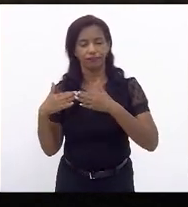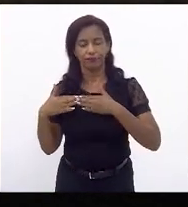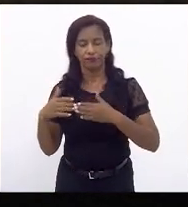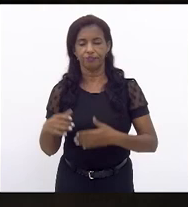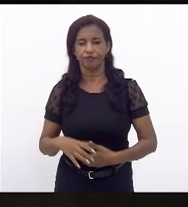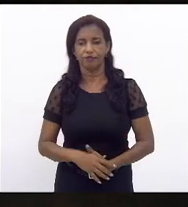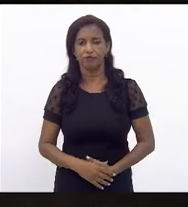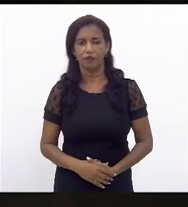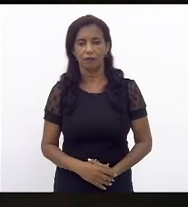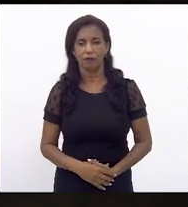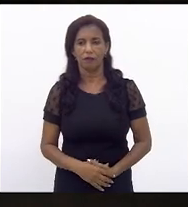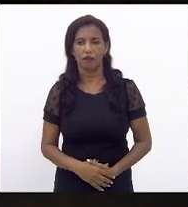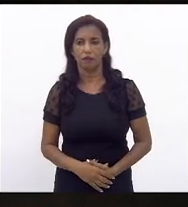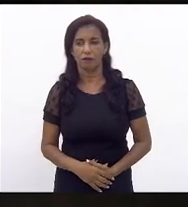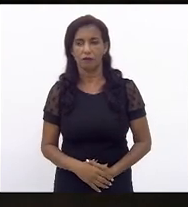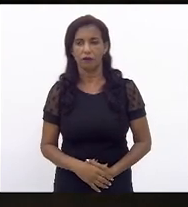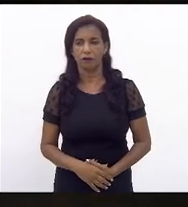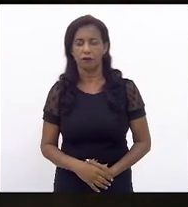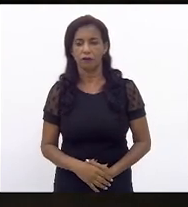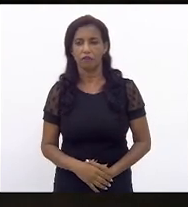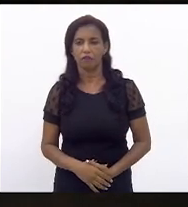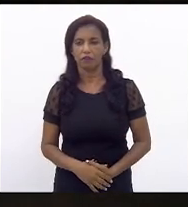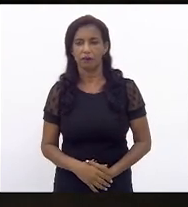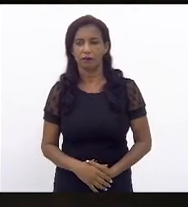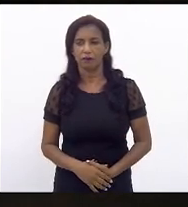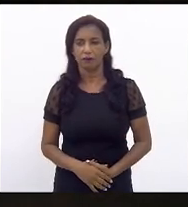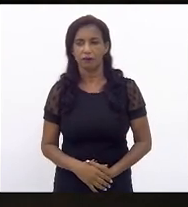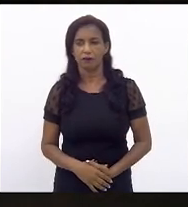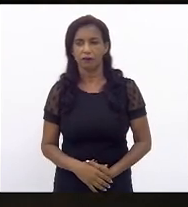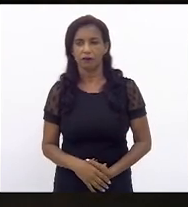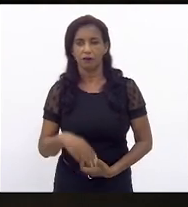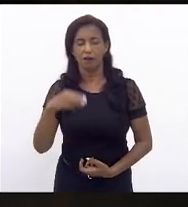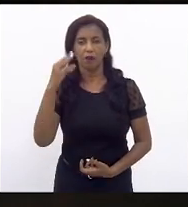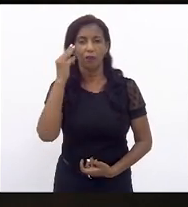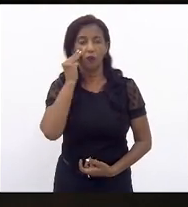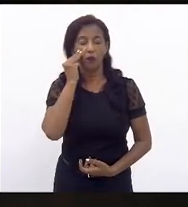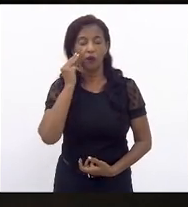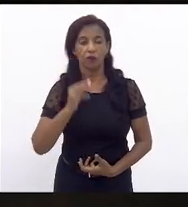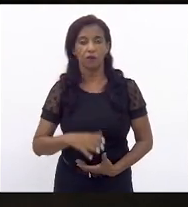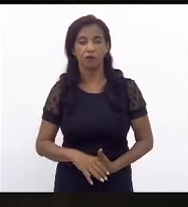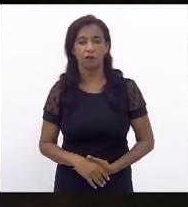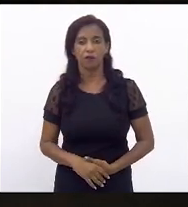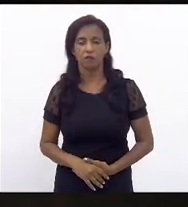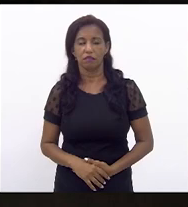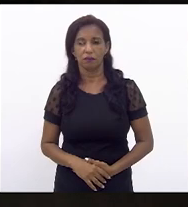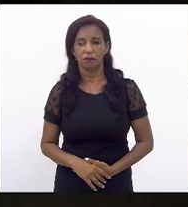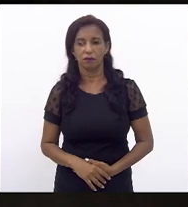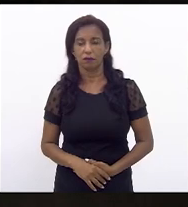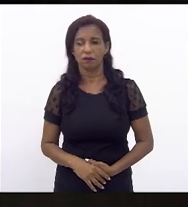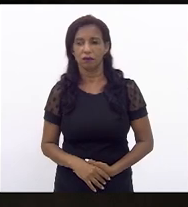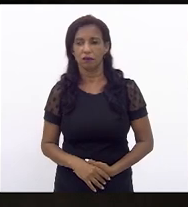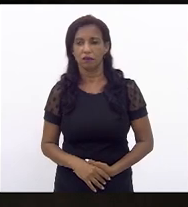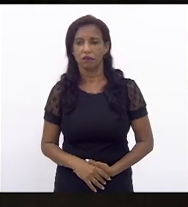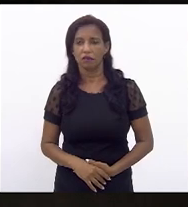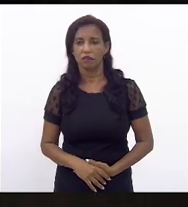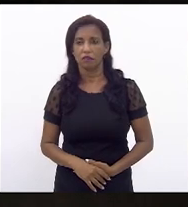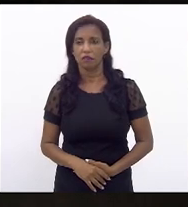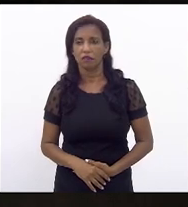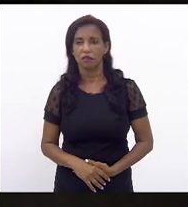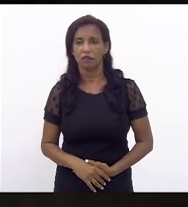abstenção. Pela abstenção, deputada Marta Rocha. Deputada Mônica Francisco. Deputada Mônica